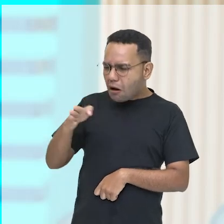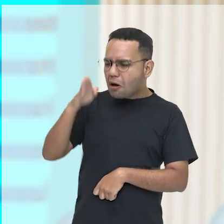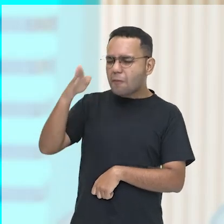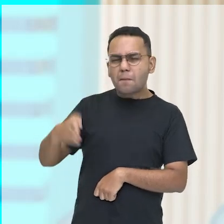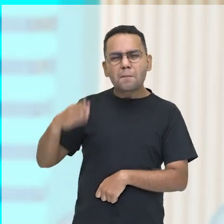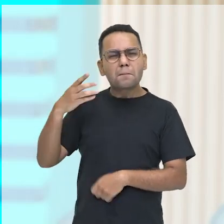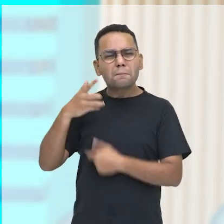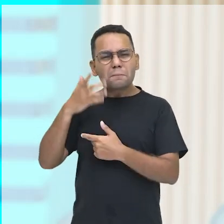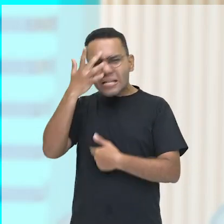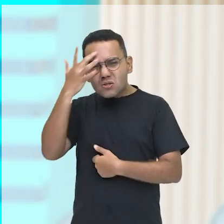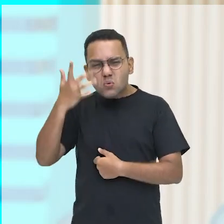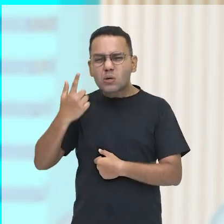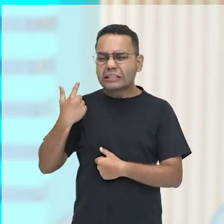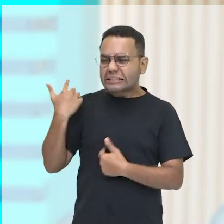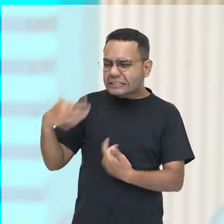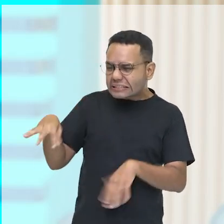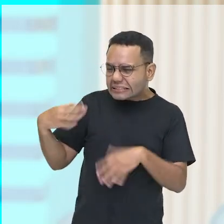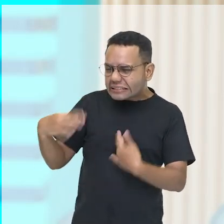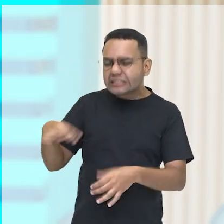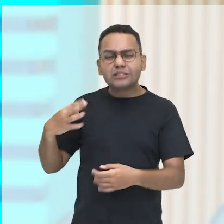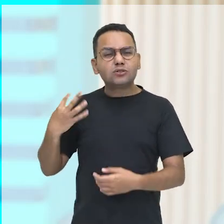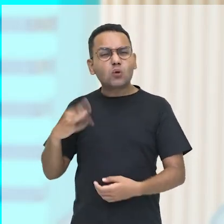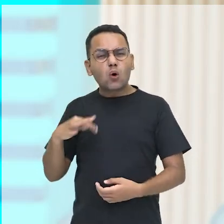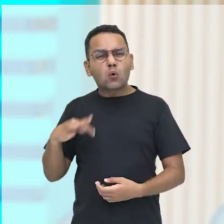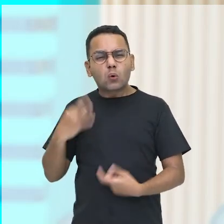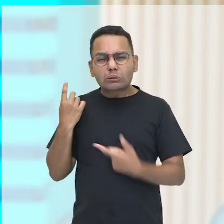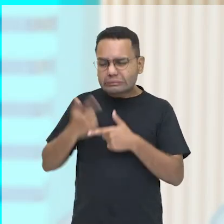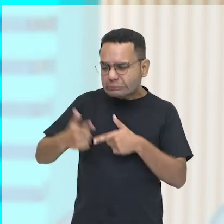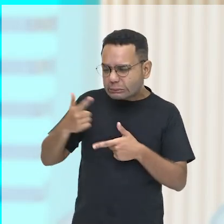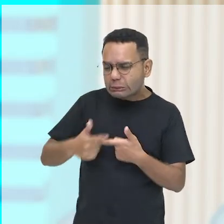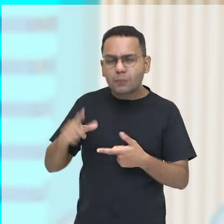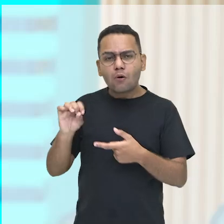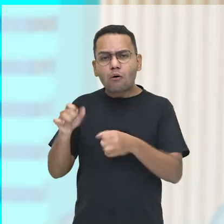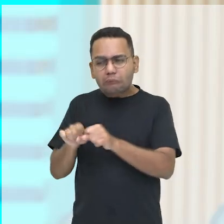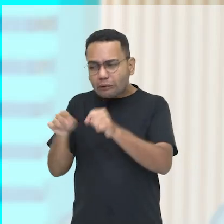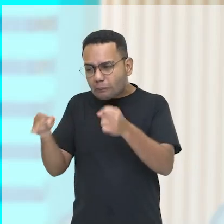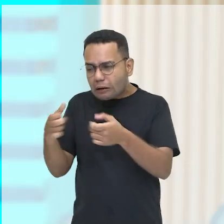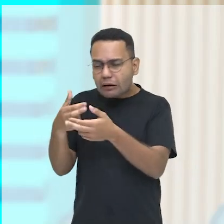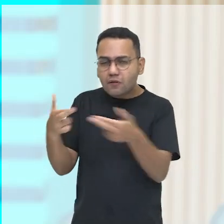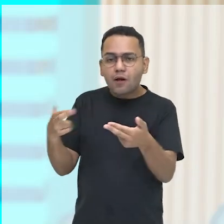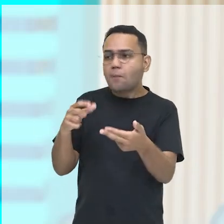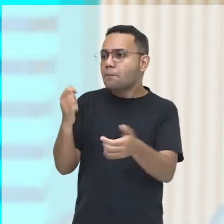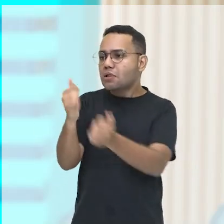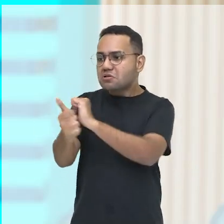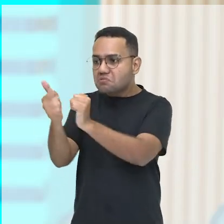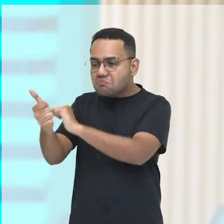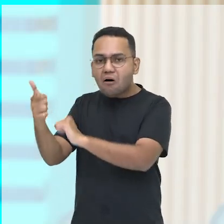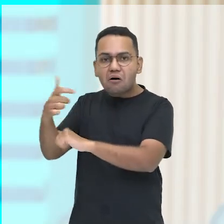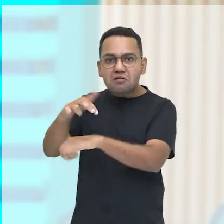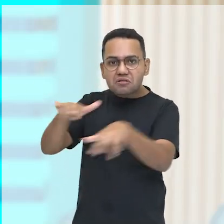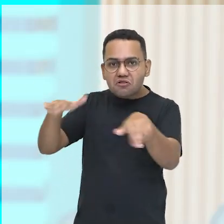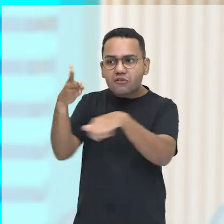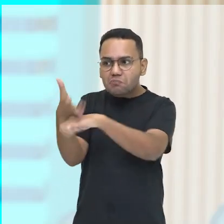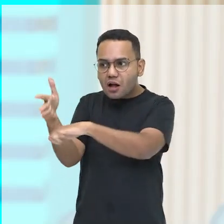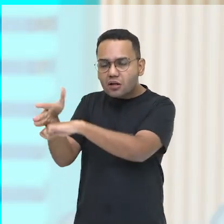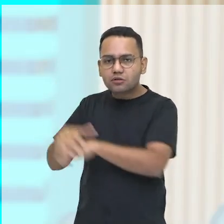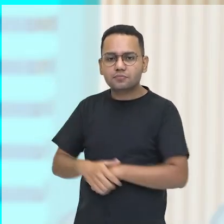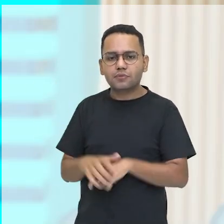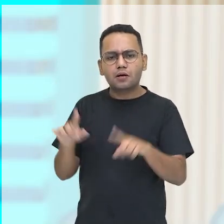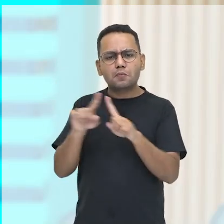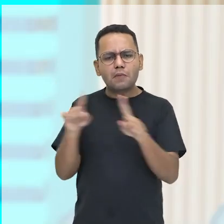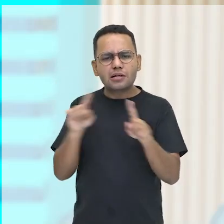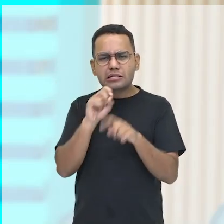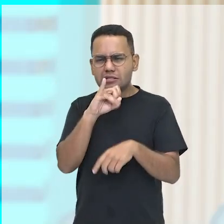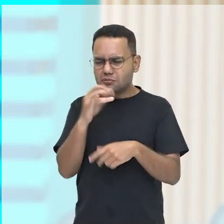sofriam lesões por conta dos esportes que eles praticavam. E se a gente parar para pensar, realmente existem muitos tipos de